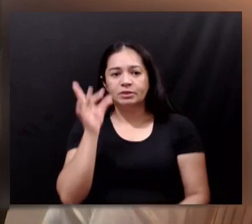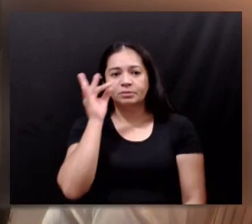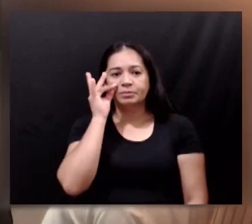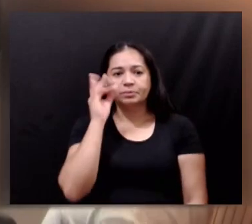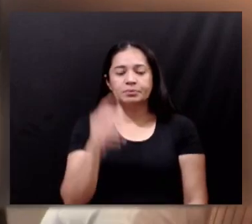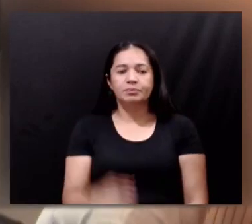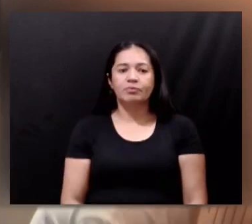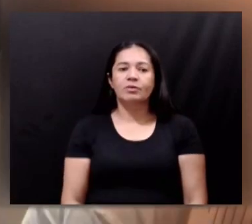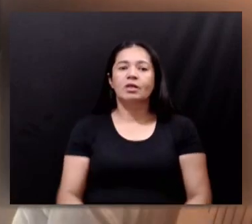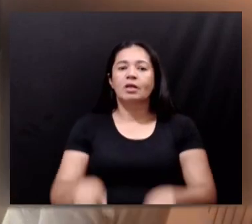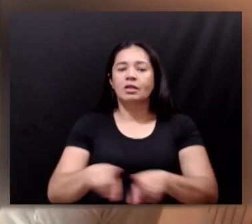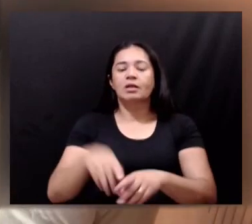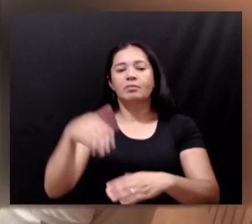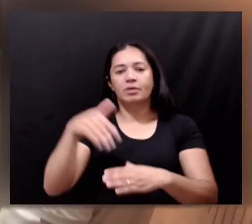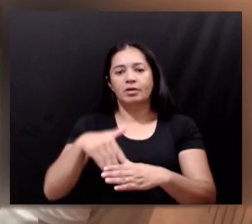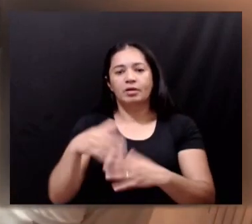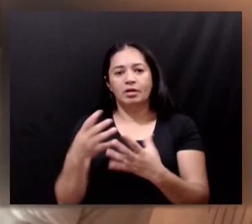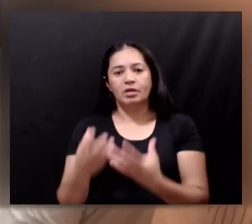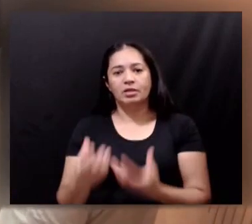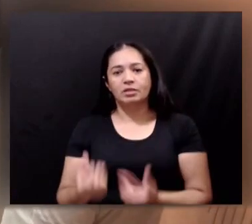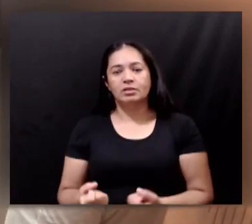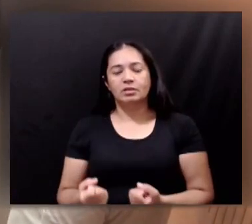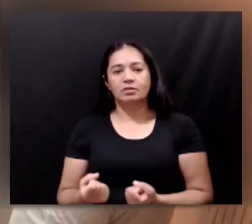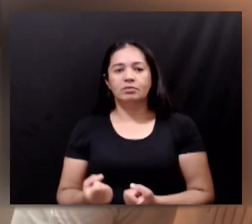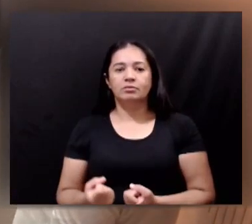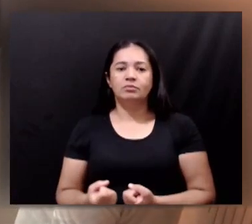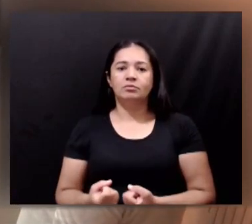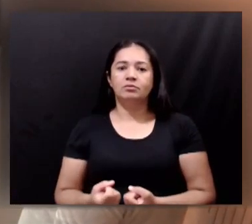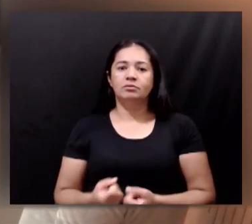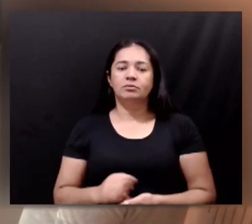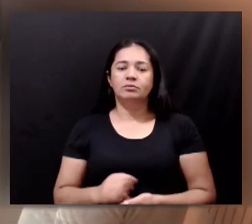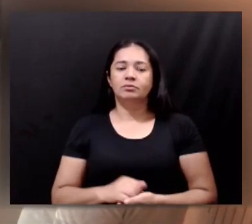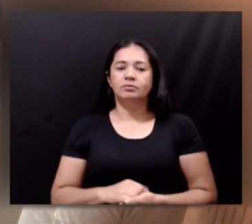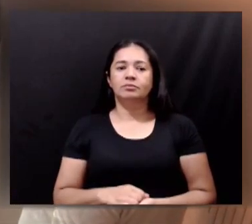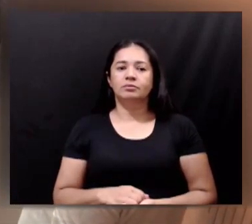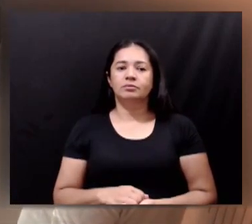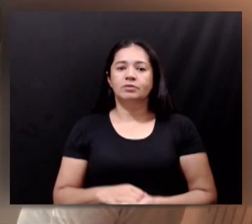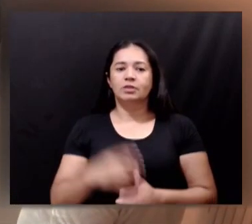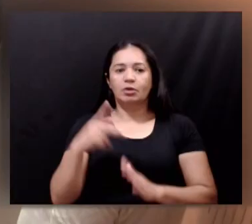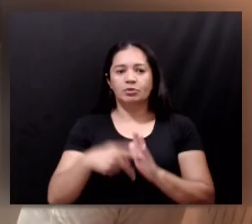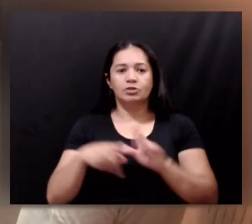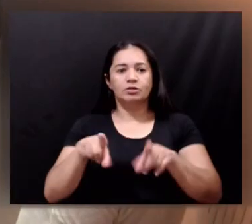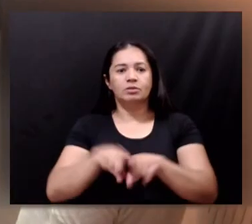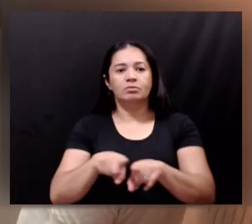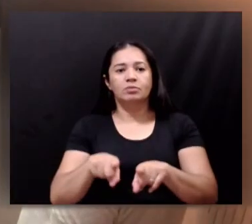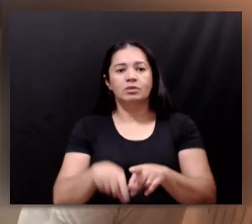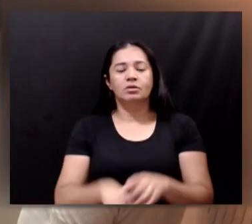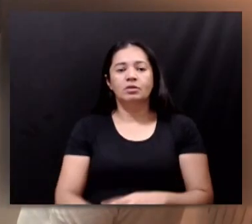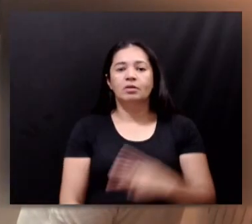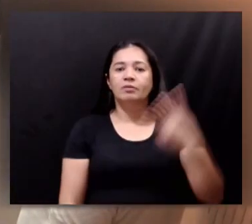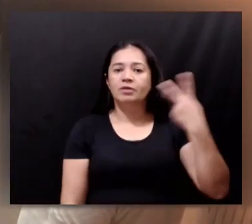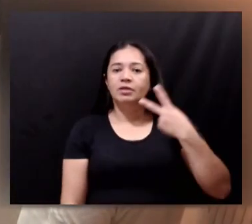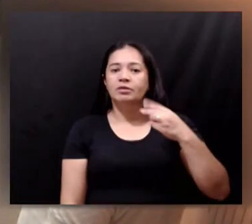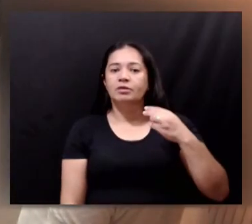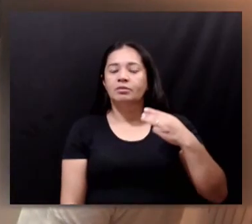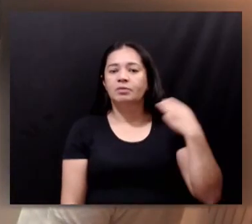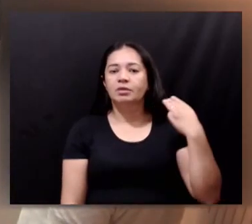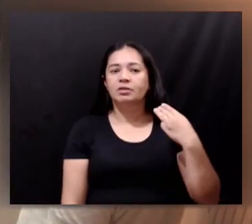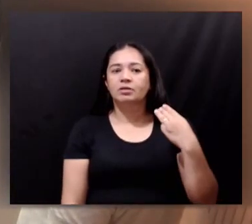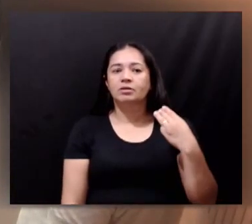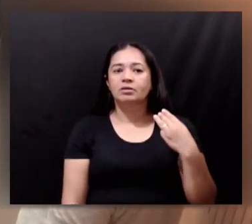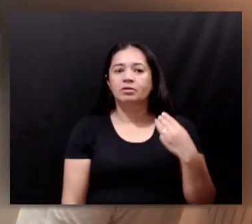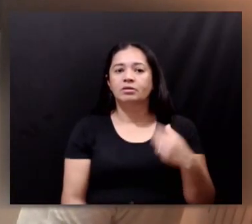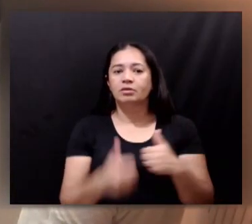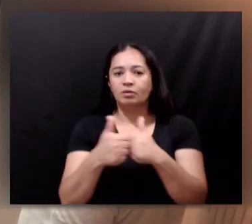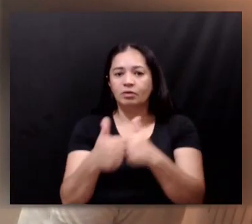voto favorável ao relator e ao projeto. Vereadora Mariana Conte, como vota? Eu acompanho o relator e voto favorável ao